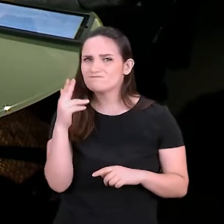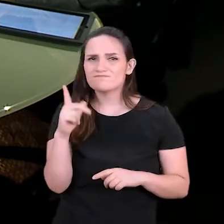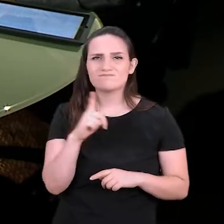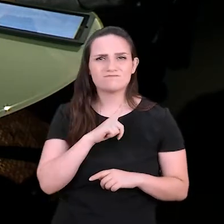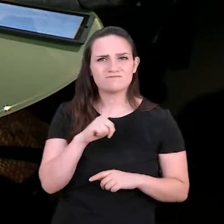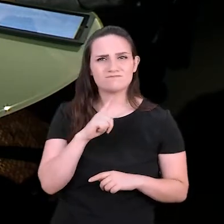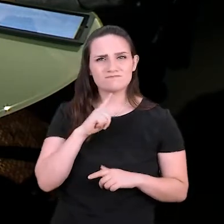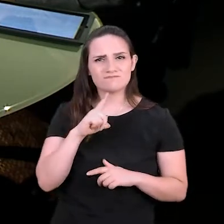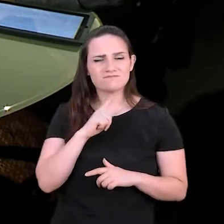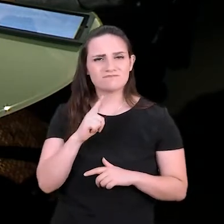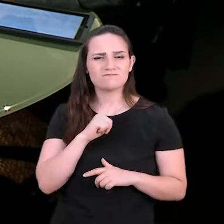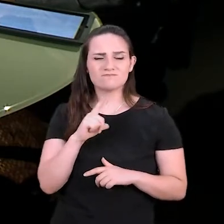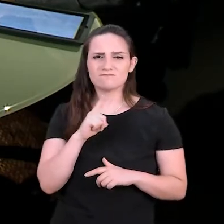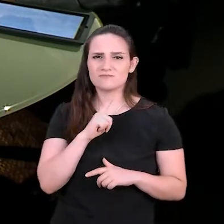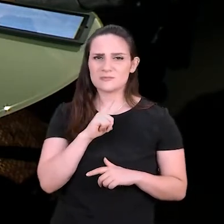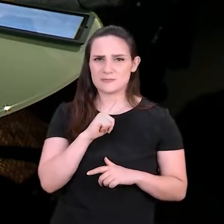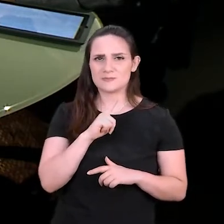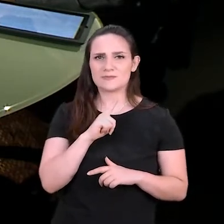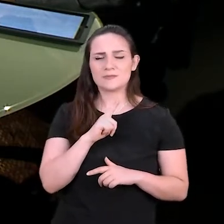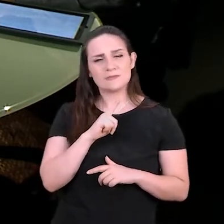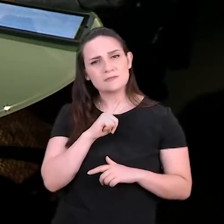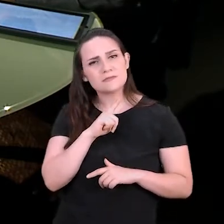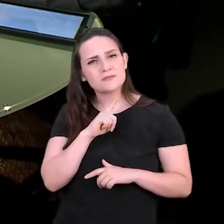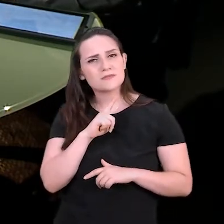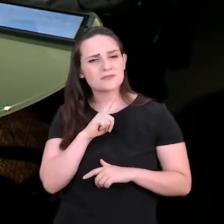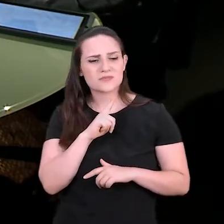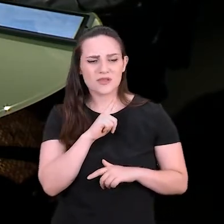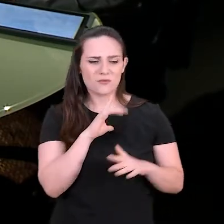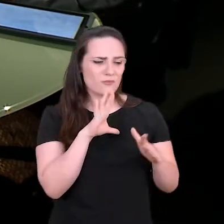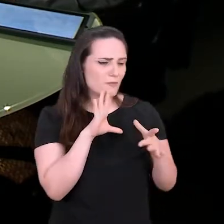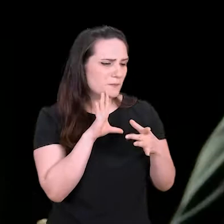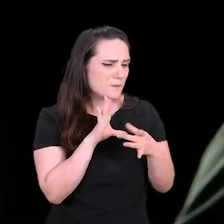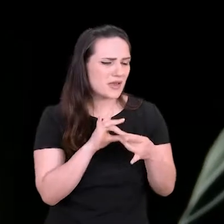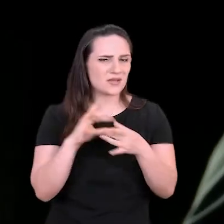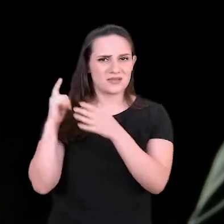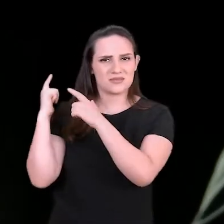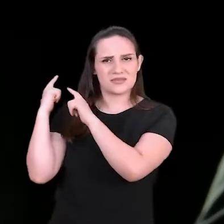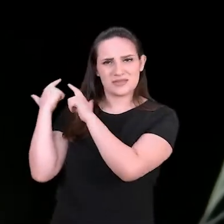apego, está tudo muito ligado às práticas